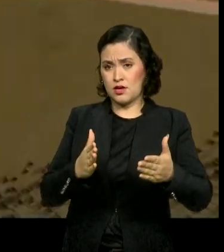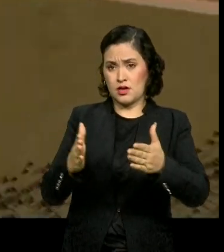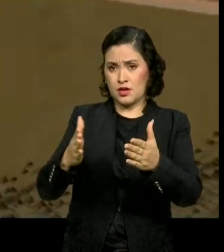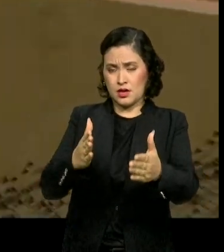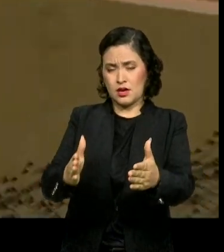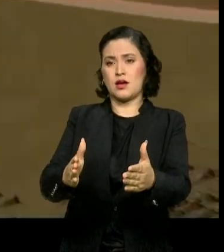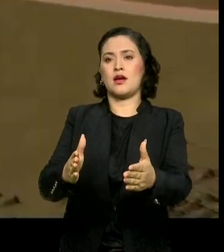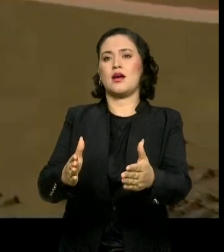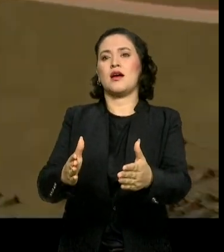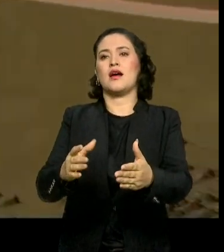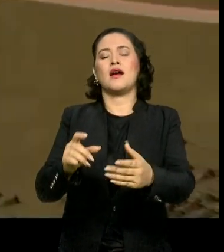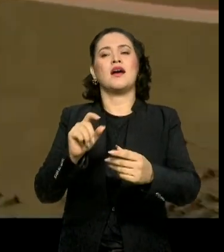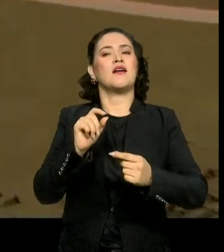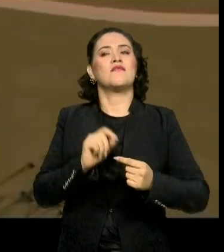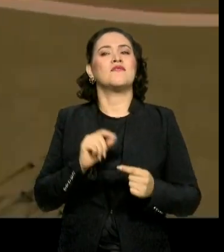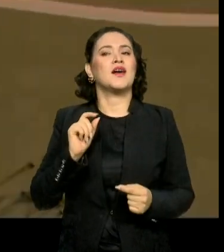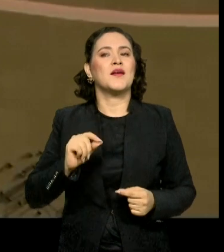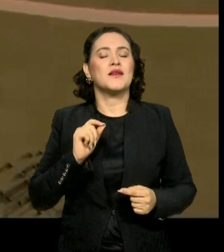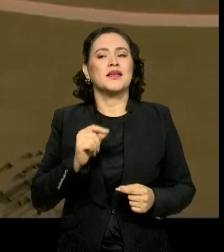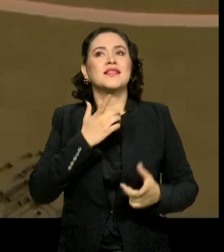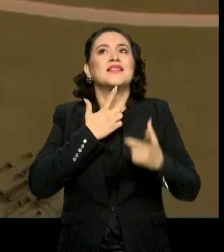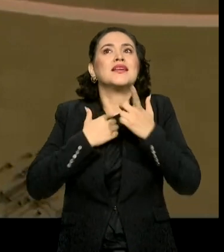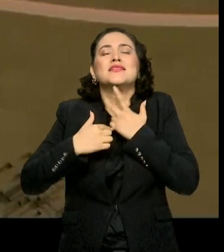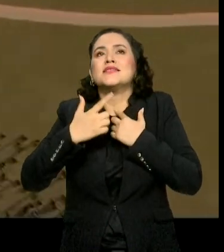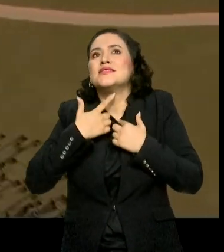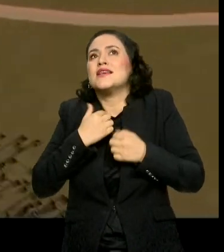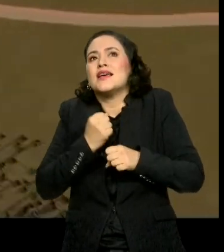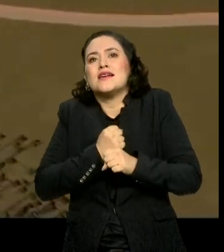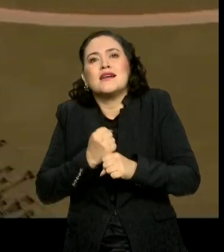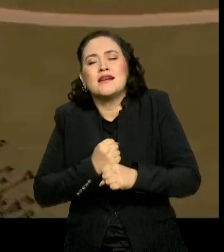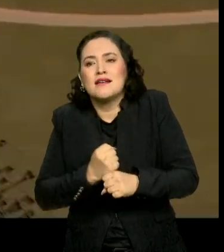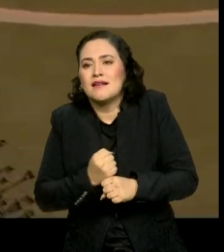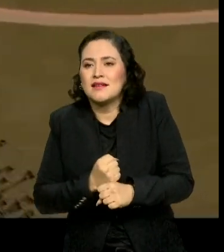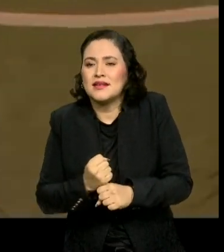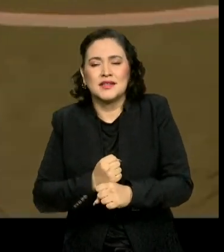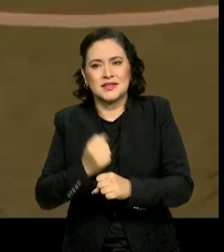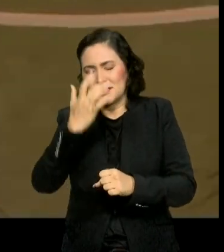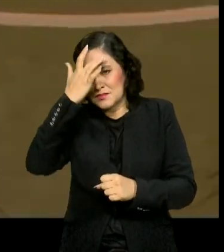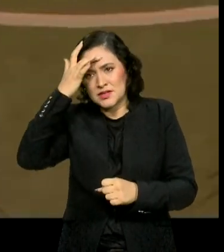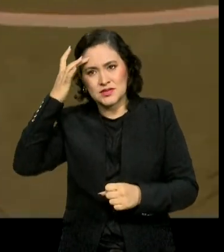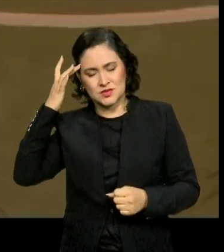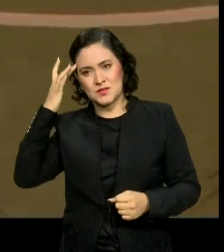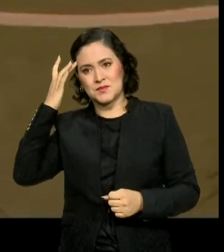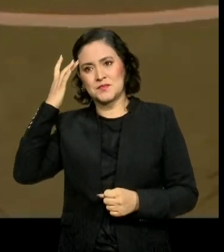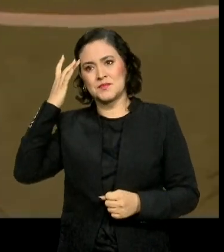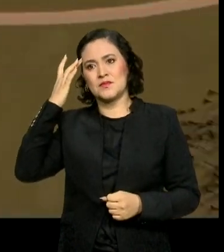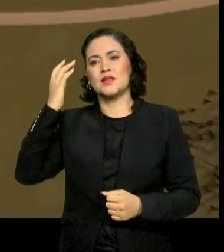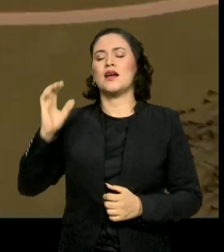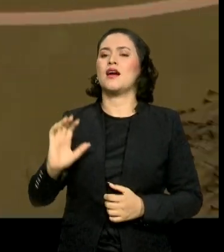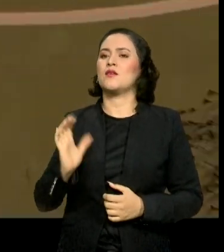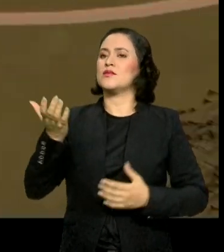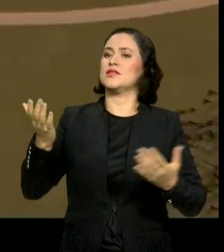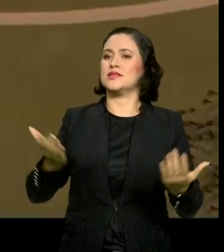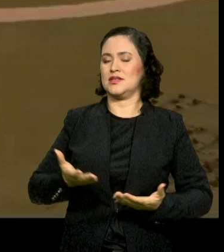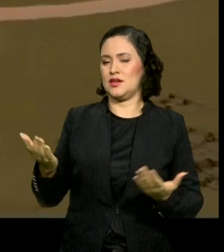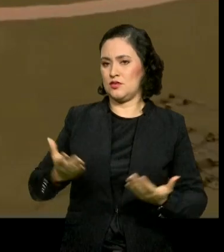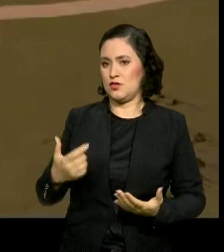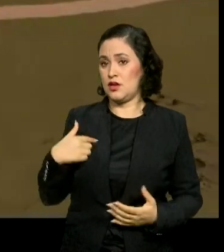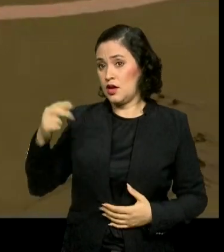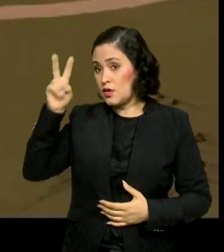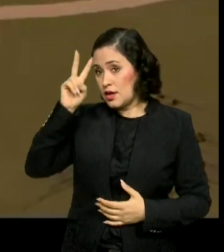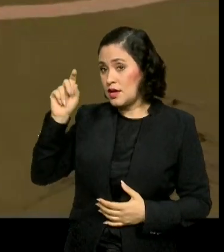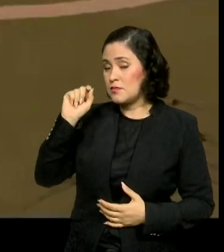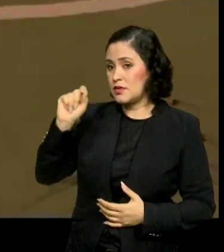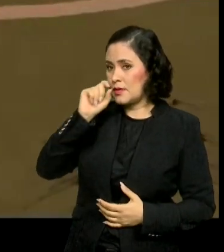anos. Lembro que o jornalista, não sei se está aqui na galeria, Zé Raimundo Rodrigues, ele teve